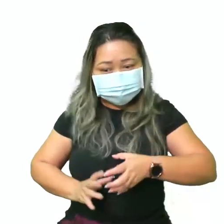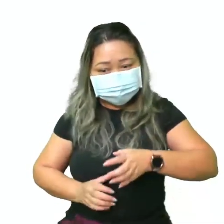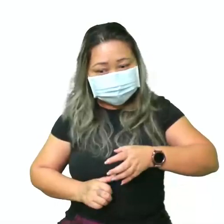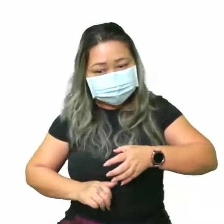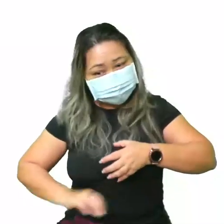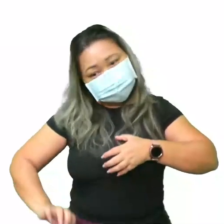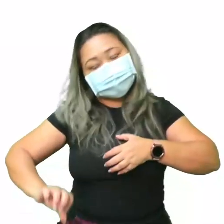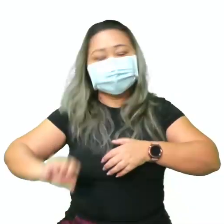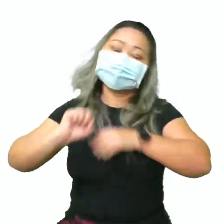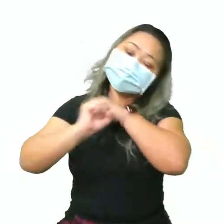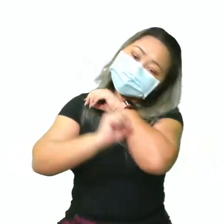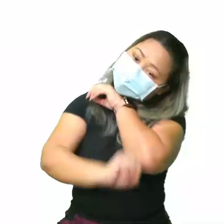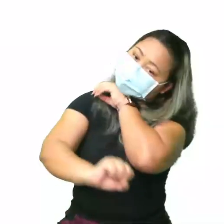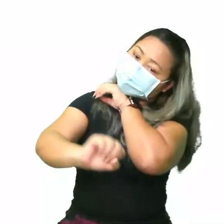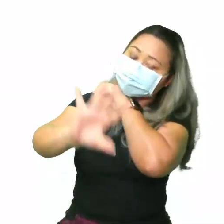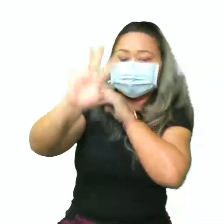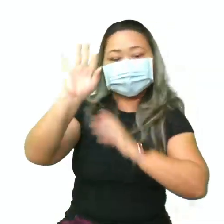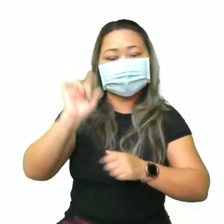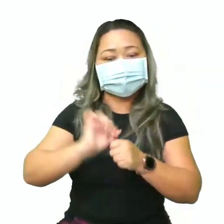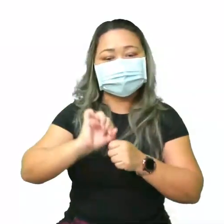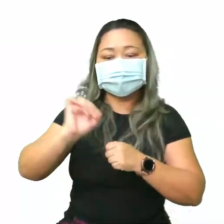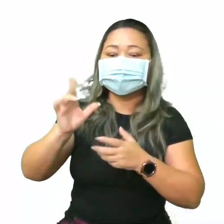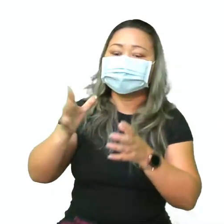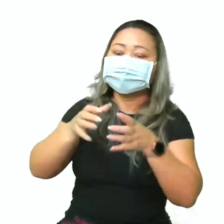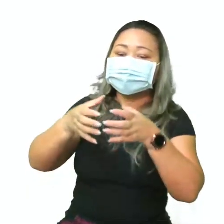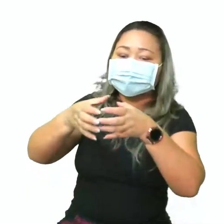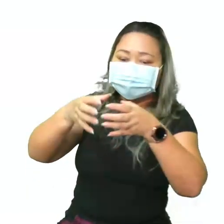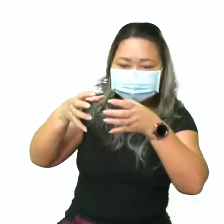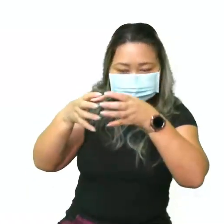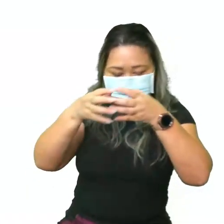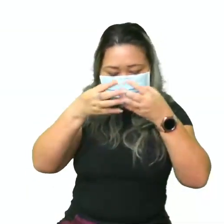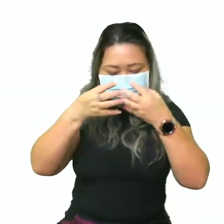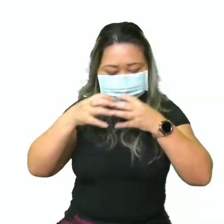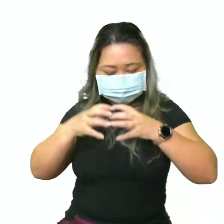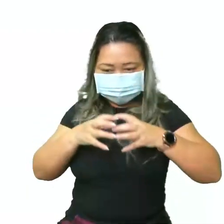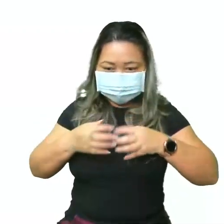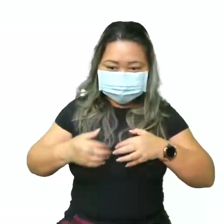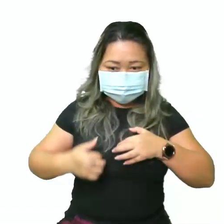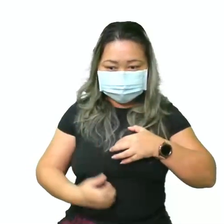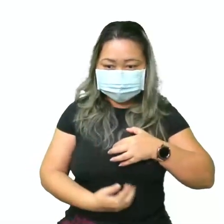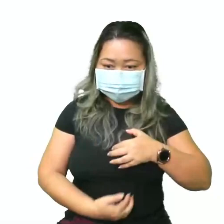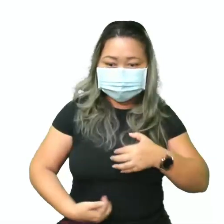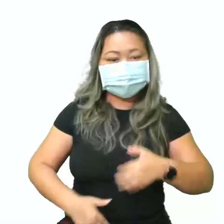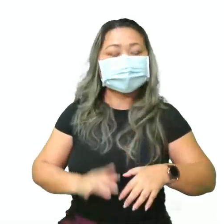exemplo, ele tem a boca, a língua, fundamental,